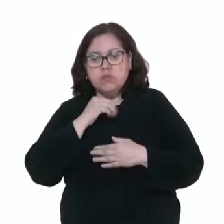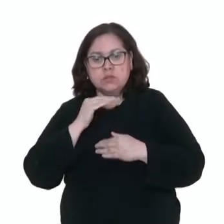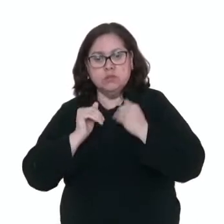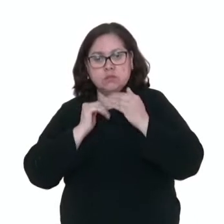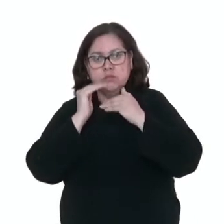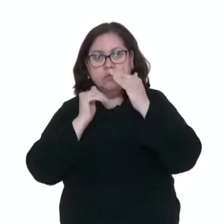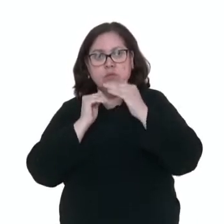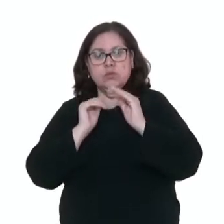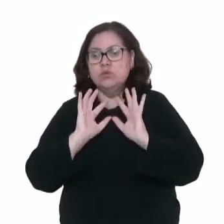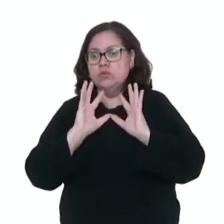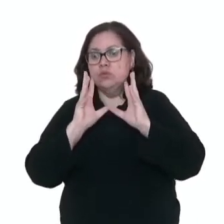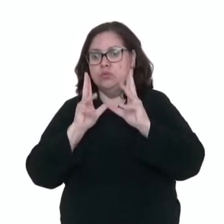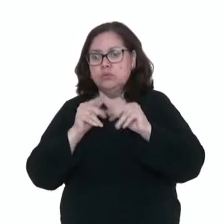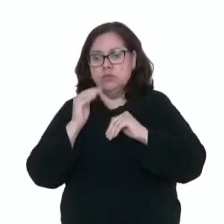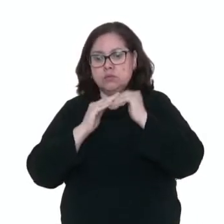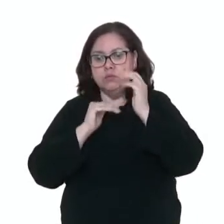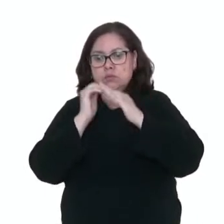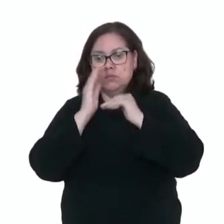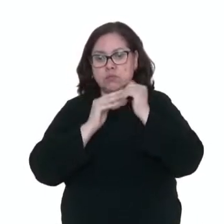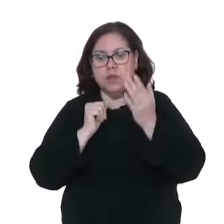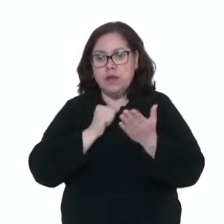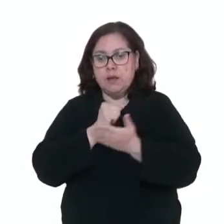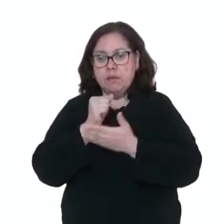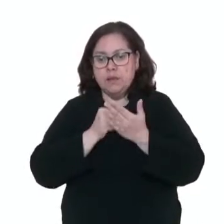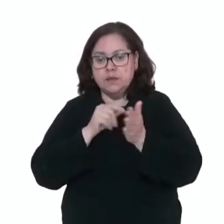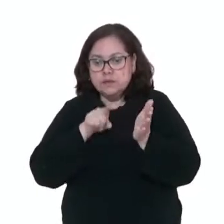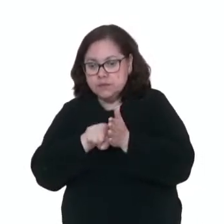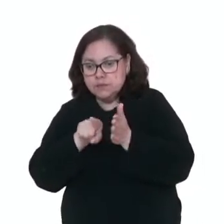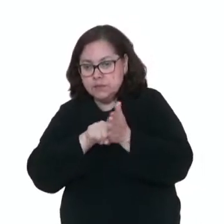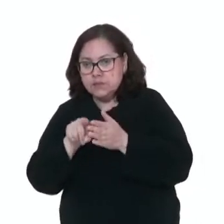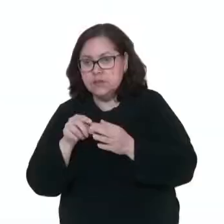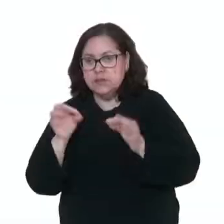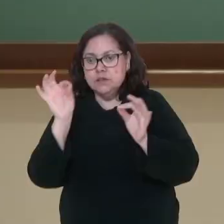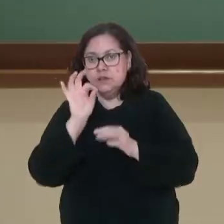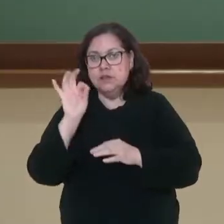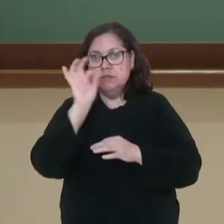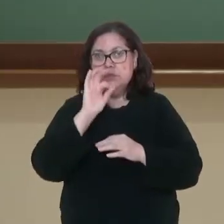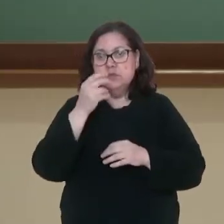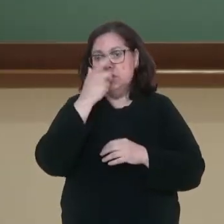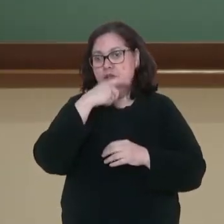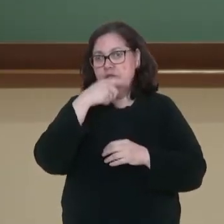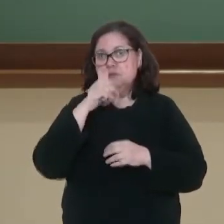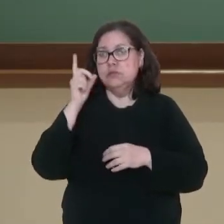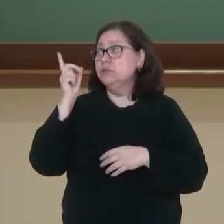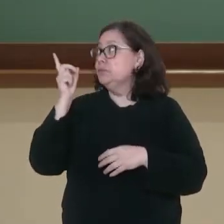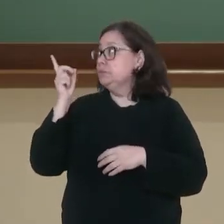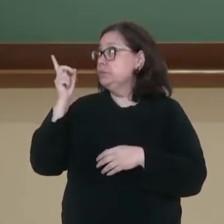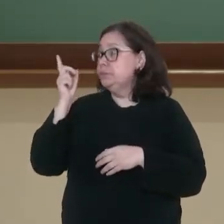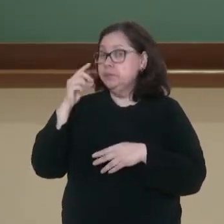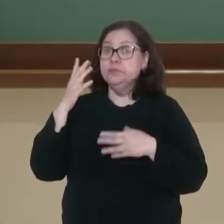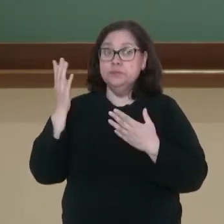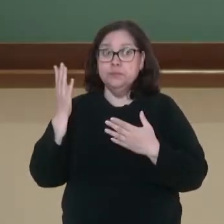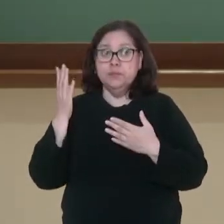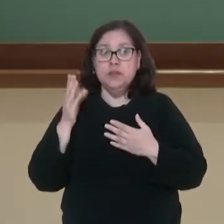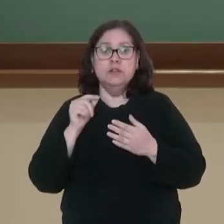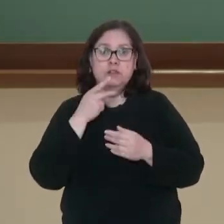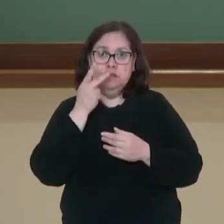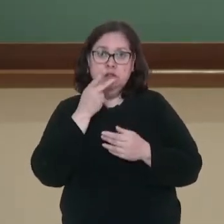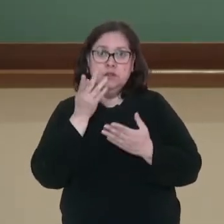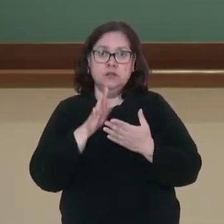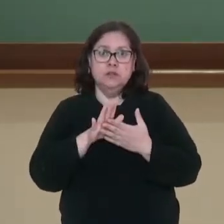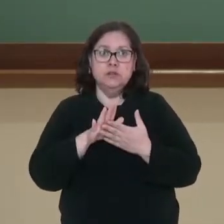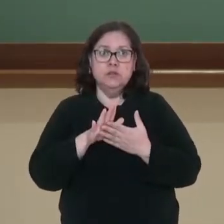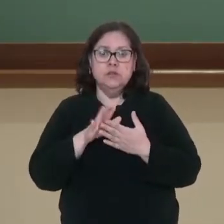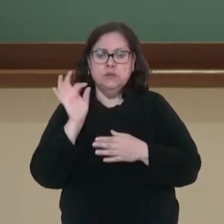evolução, todos são construídos sobre a base dessas pesquisas com as mosquinhas da fruta. Tá? Então, como eu falei,